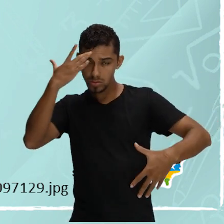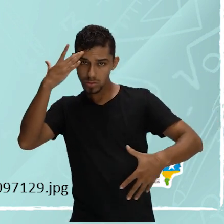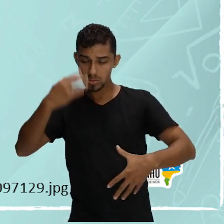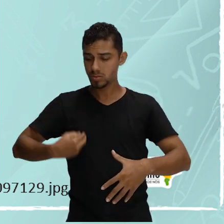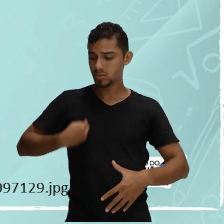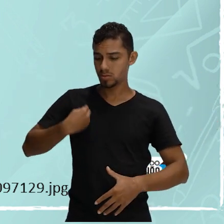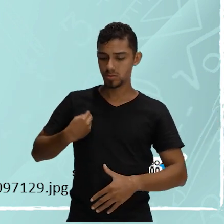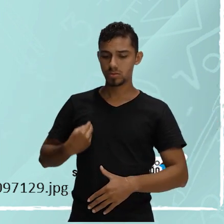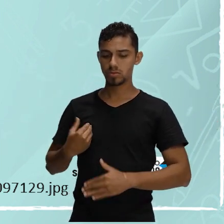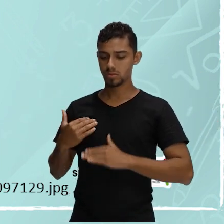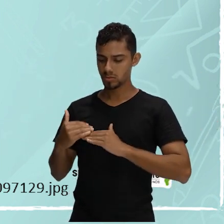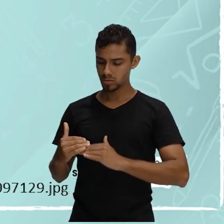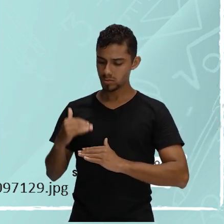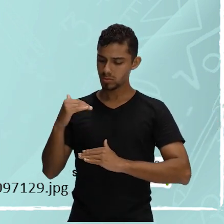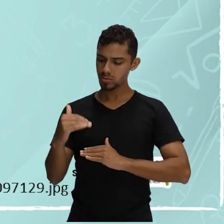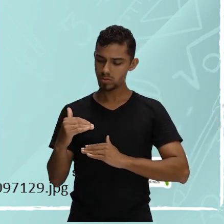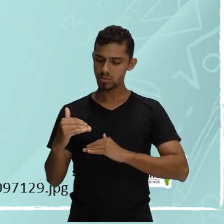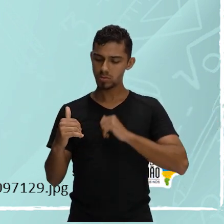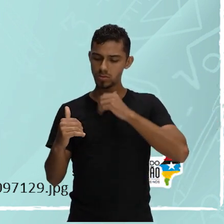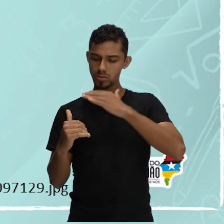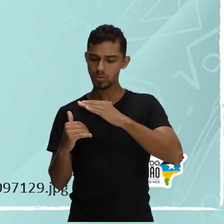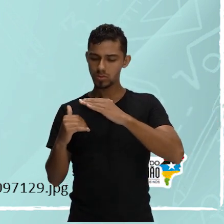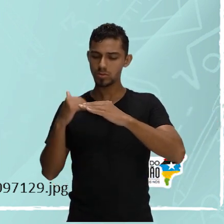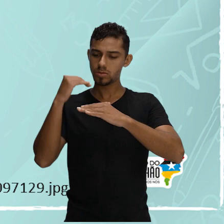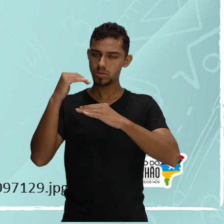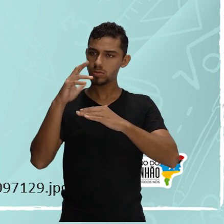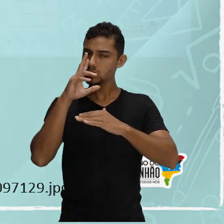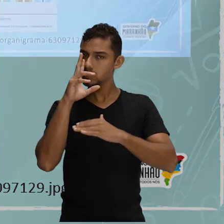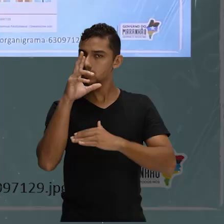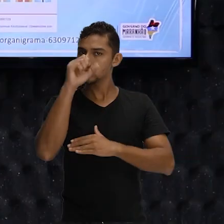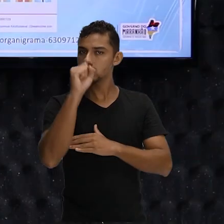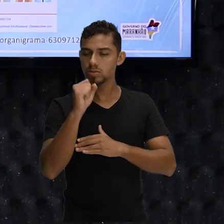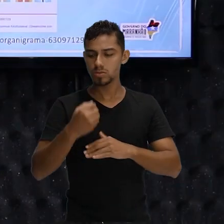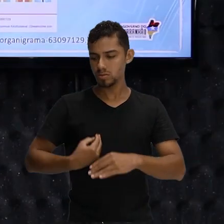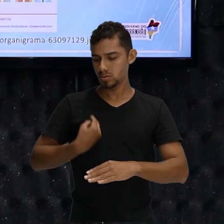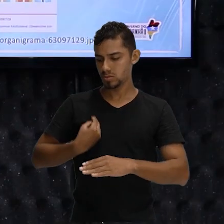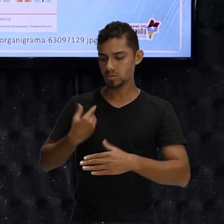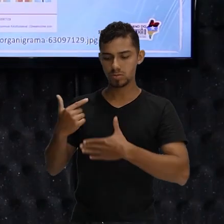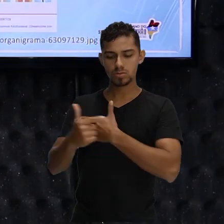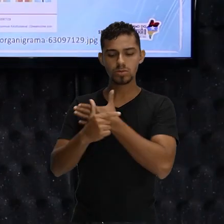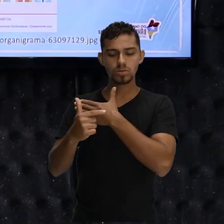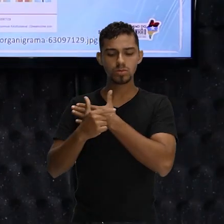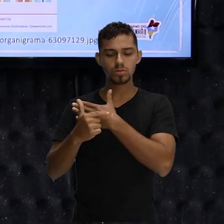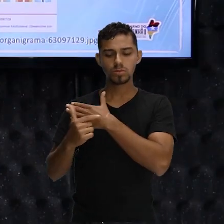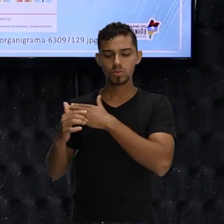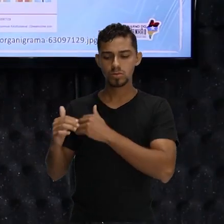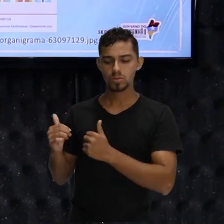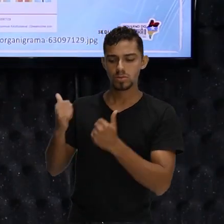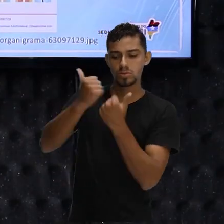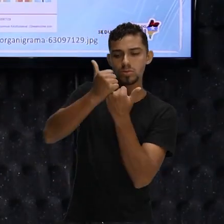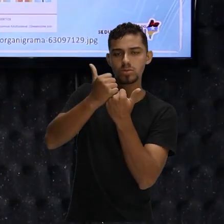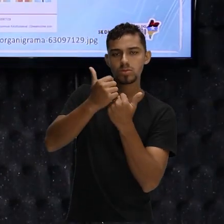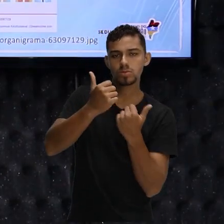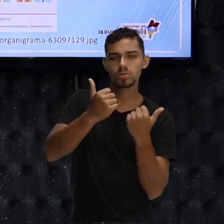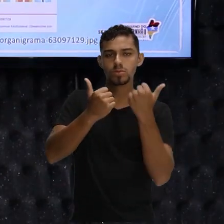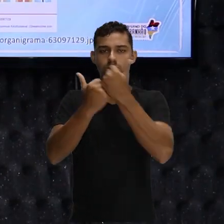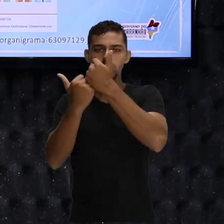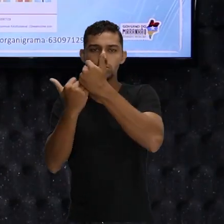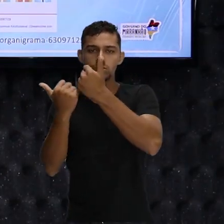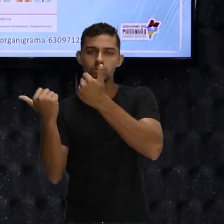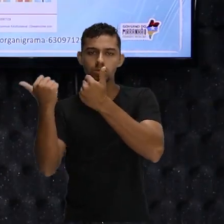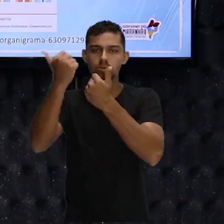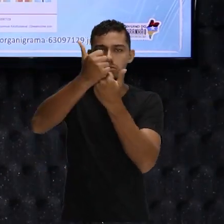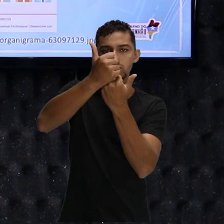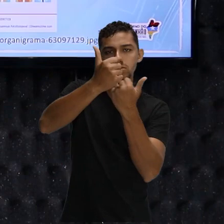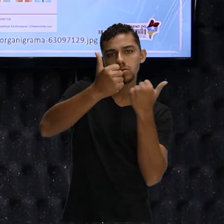crescendo nessa estrutura, você vai ganhando o quê? Posições sociais. Portanto, status